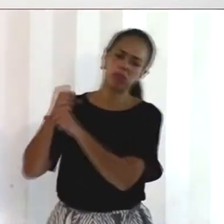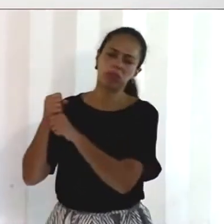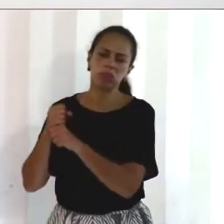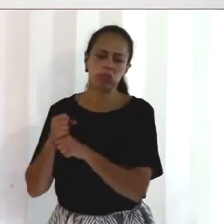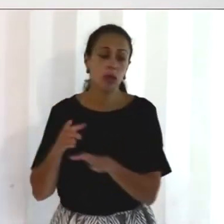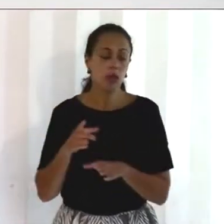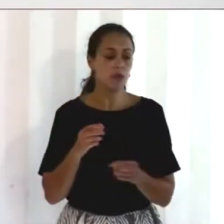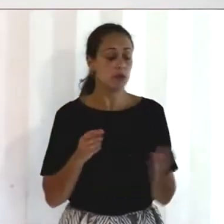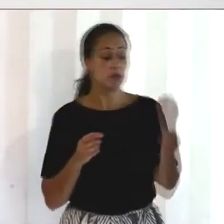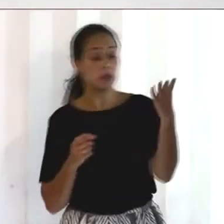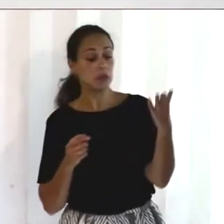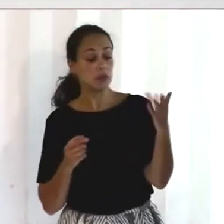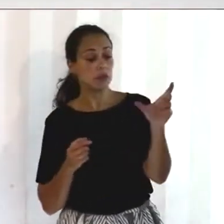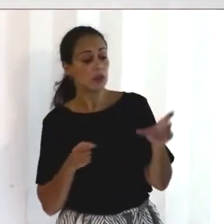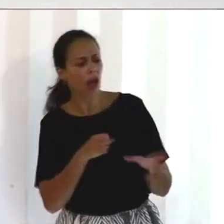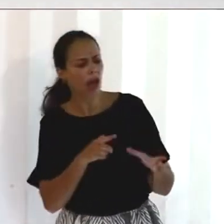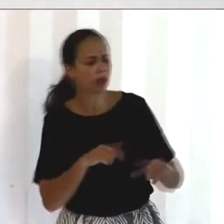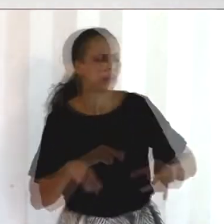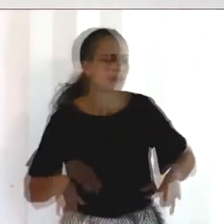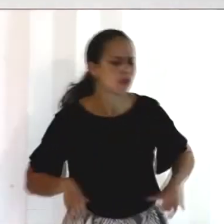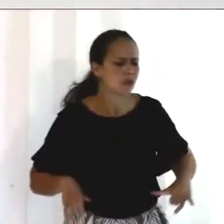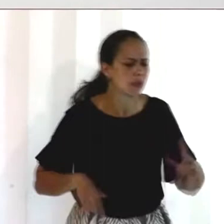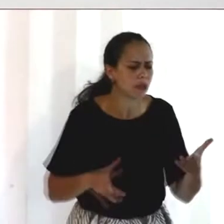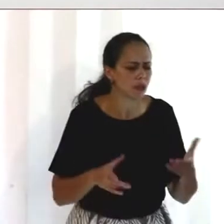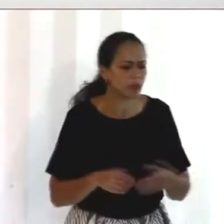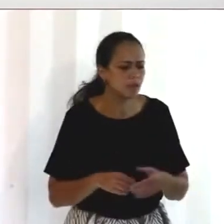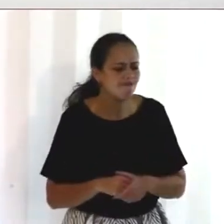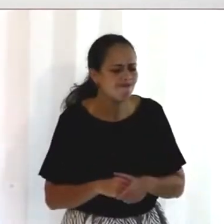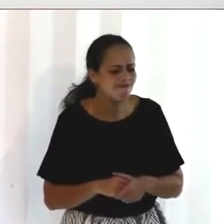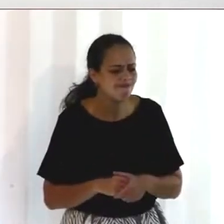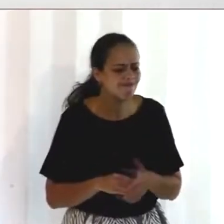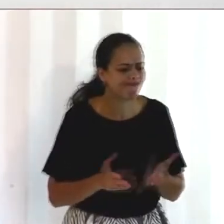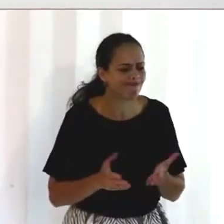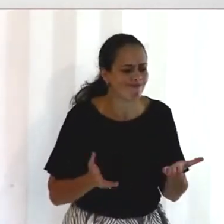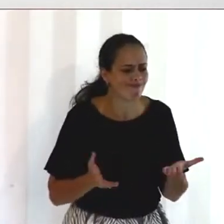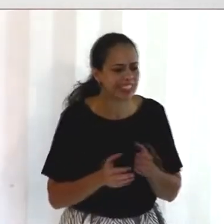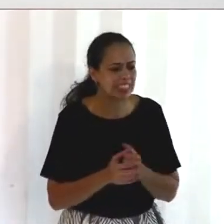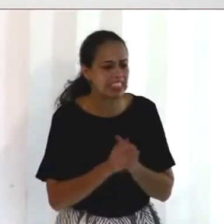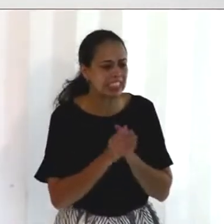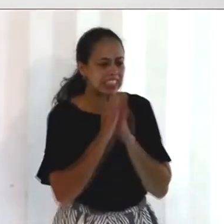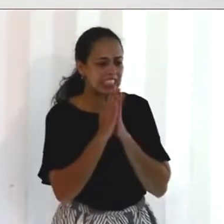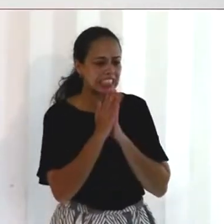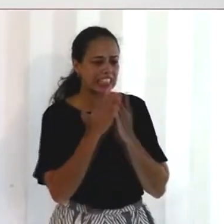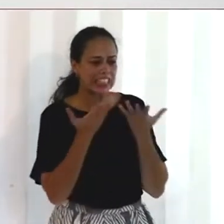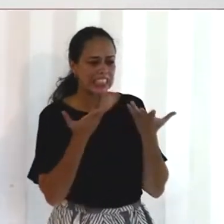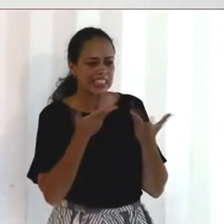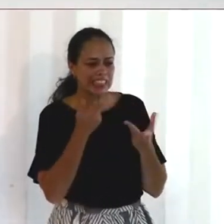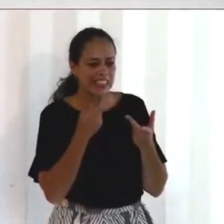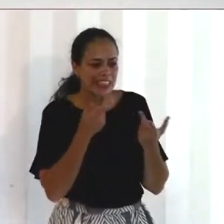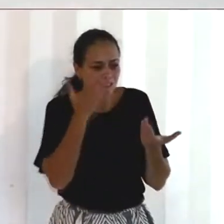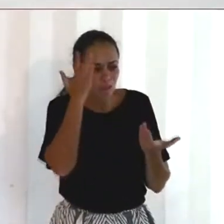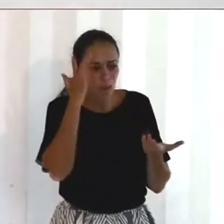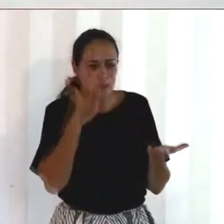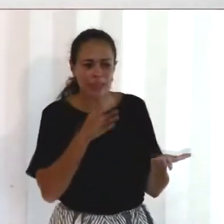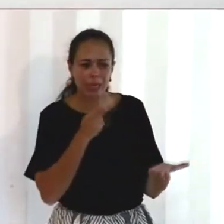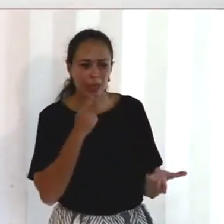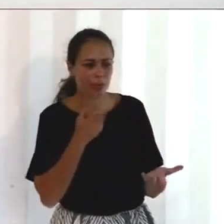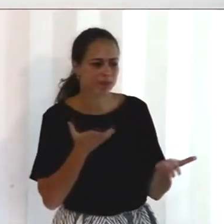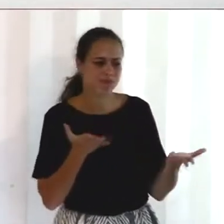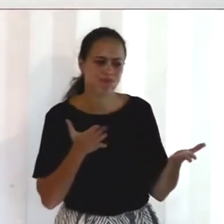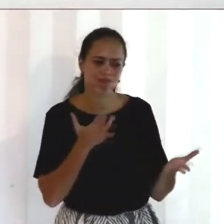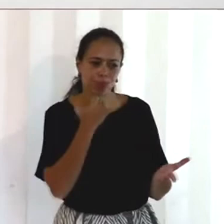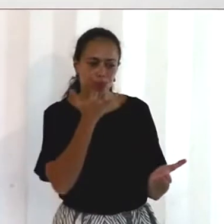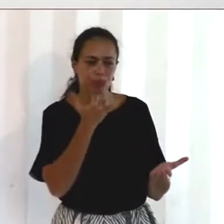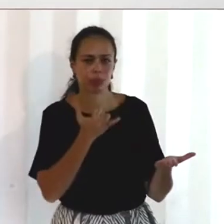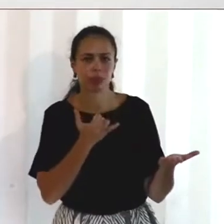diário. Muita gente não fala nada de Jesus, não faz discipulado com ninguém, e muitas vezes quer que pessoas ainda façam discipulado